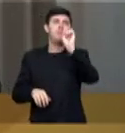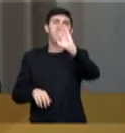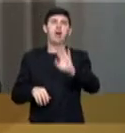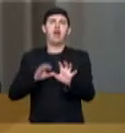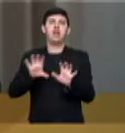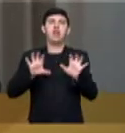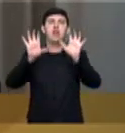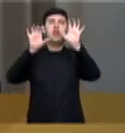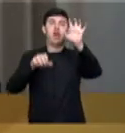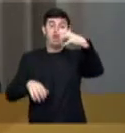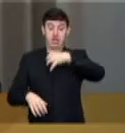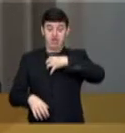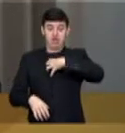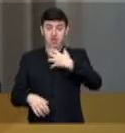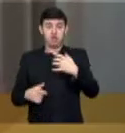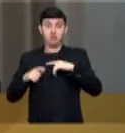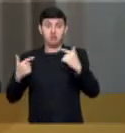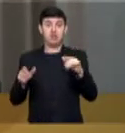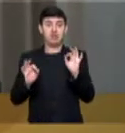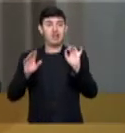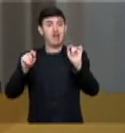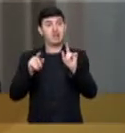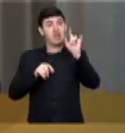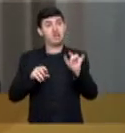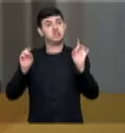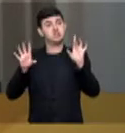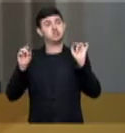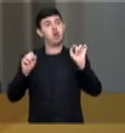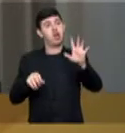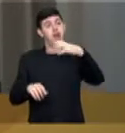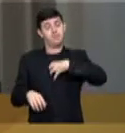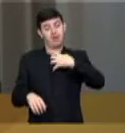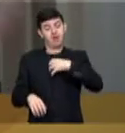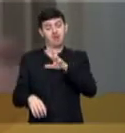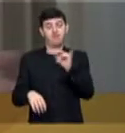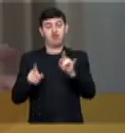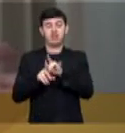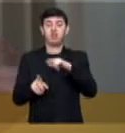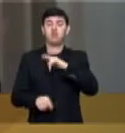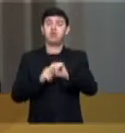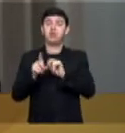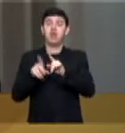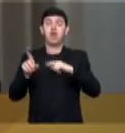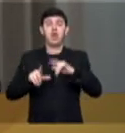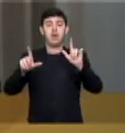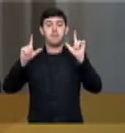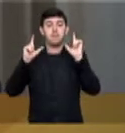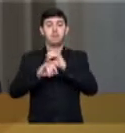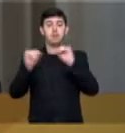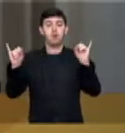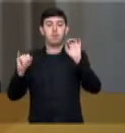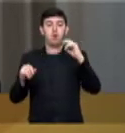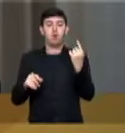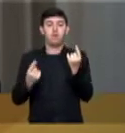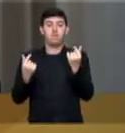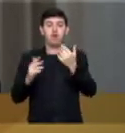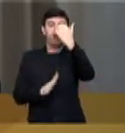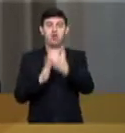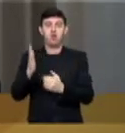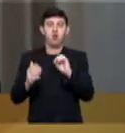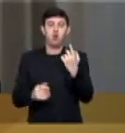que justifique, por exemplo, excluir esse Estado e apenas esse Estado da existência de promoções ou de produtos que possam ter